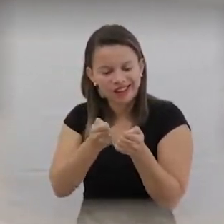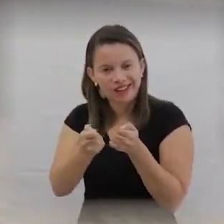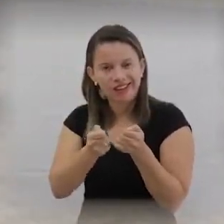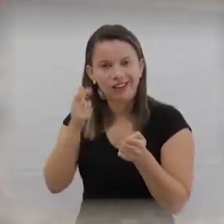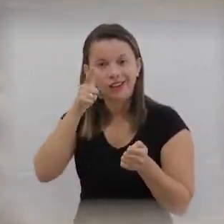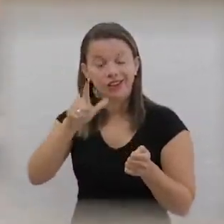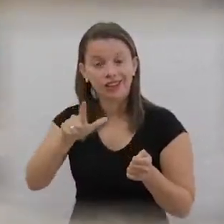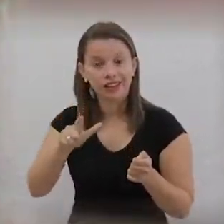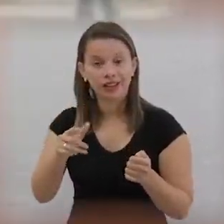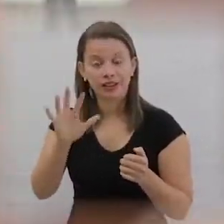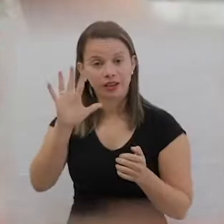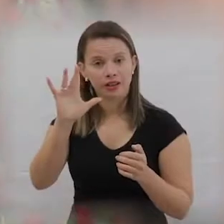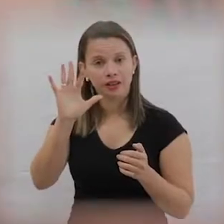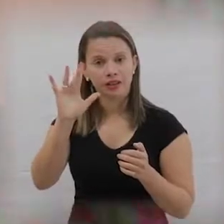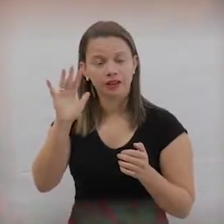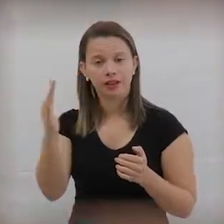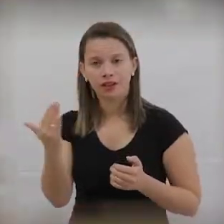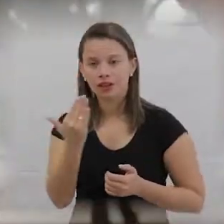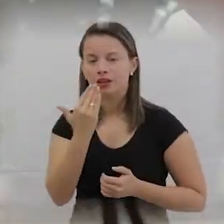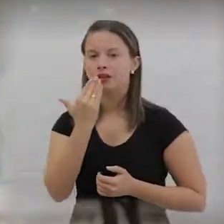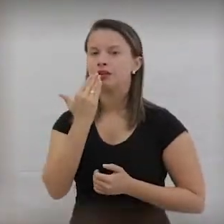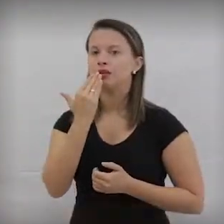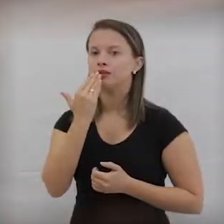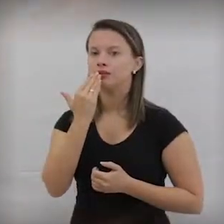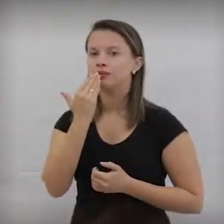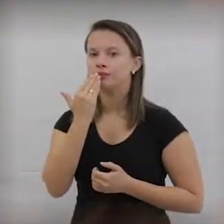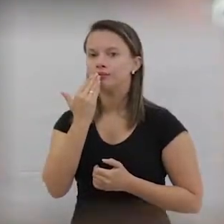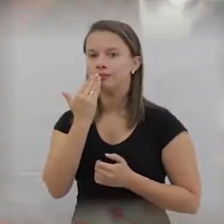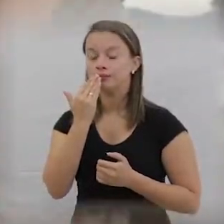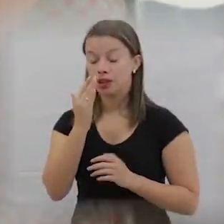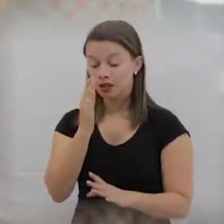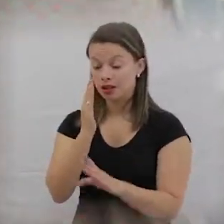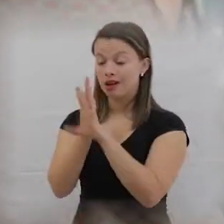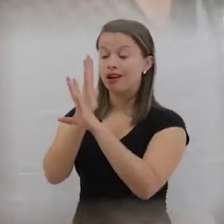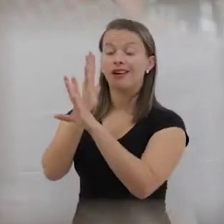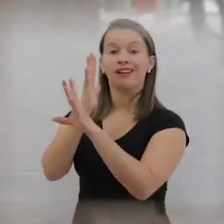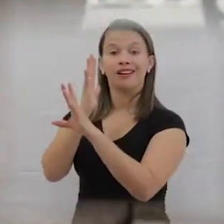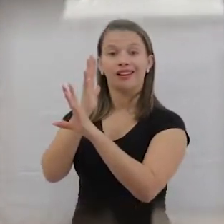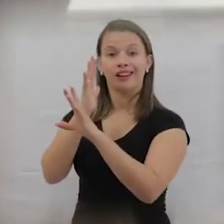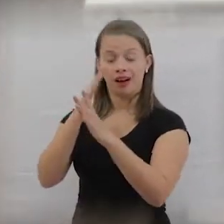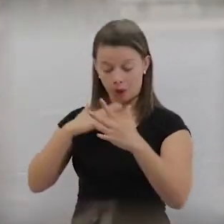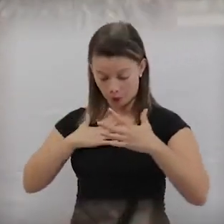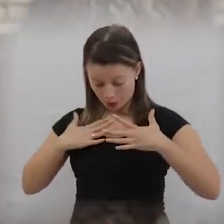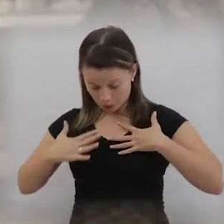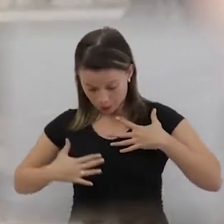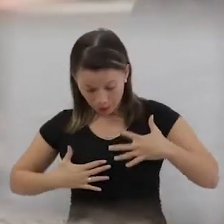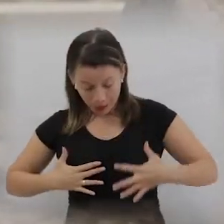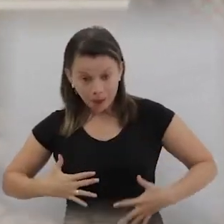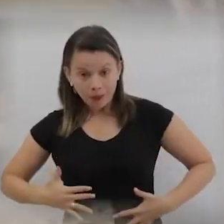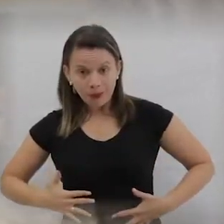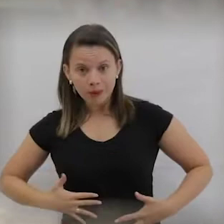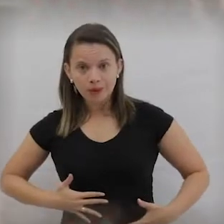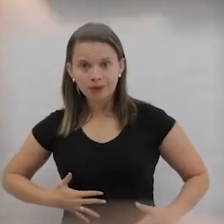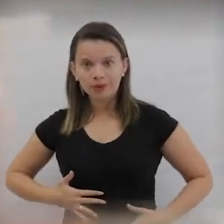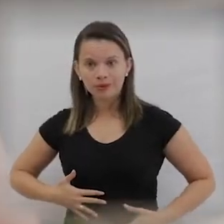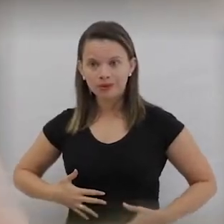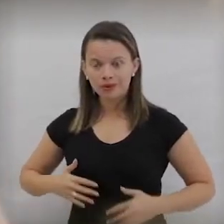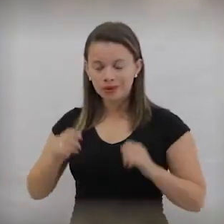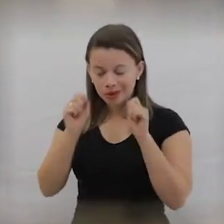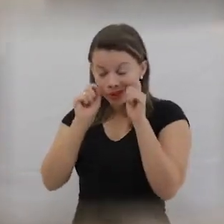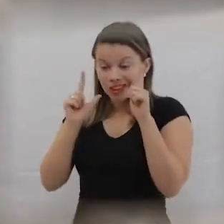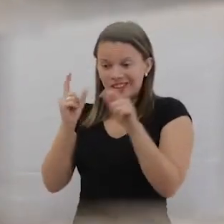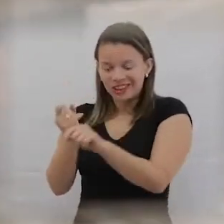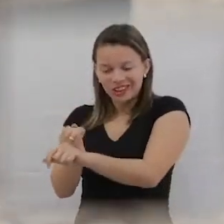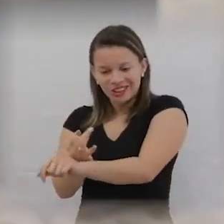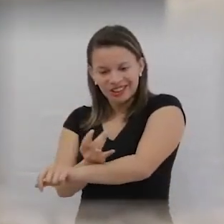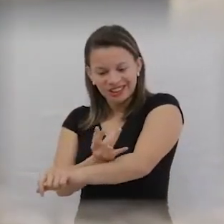mão na boca e descobrir algo que é dele, o corpo, e que desperta uma sensação